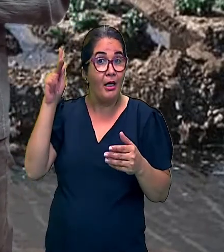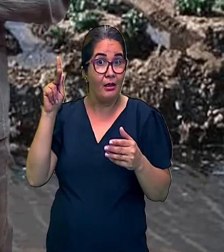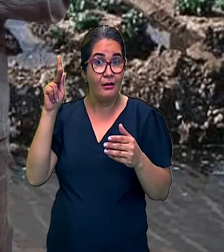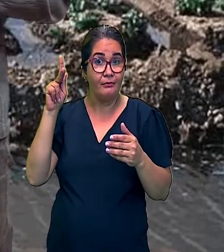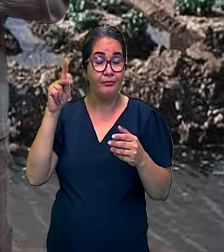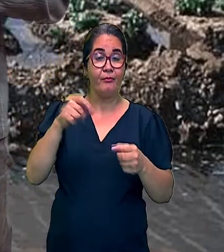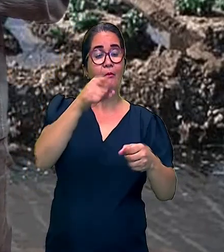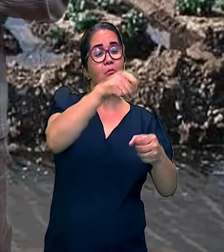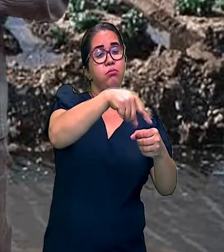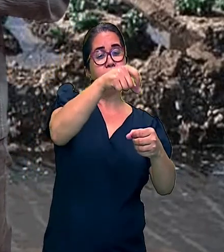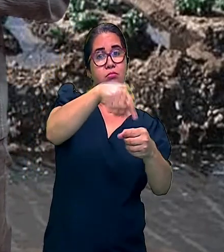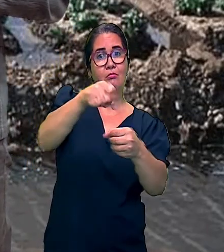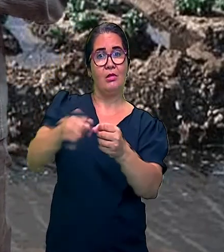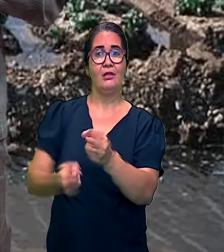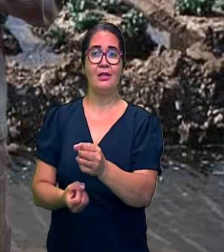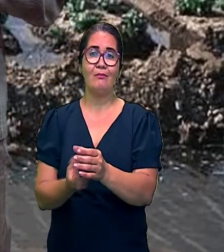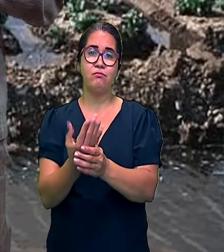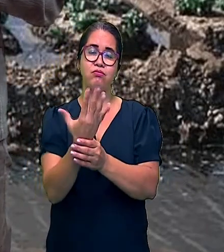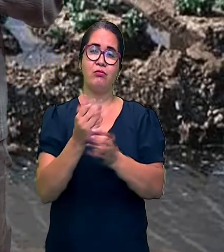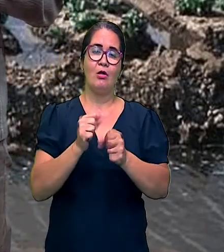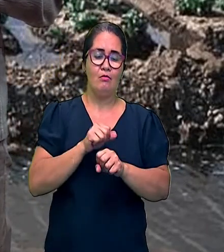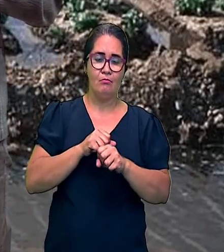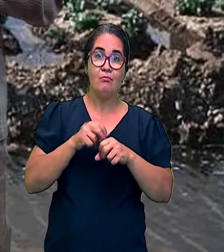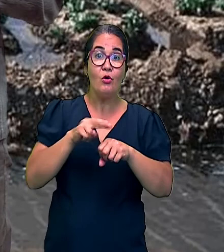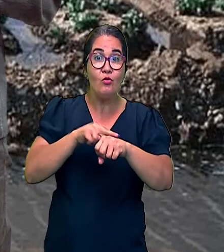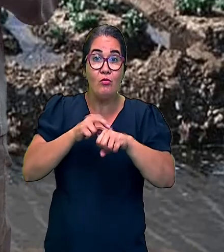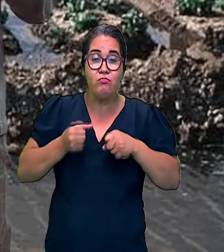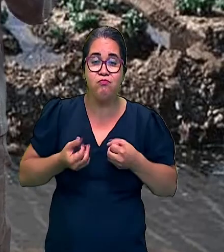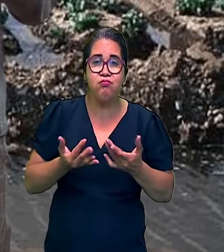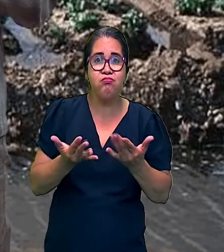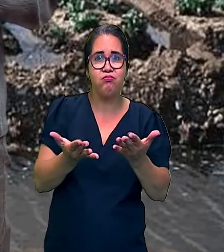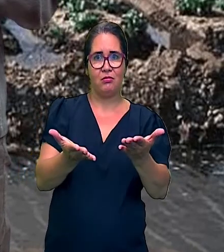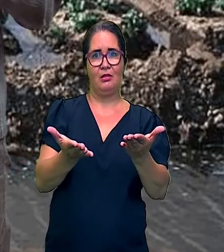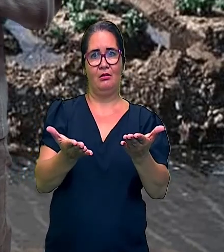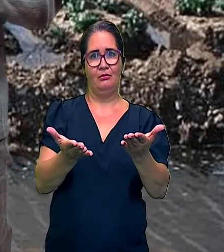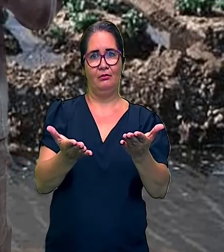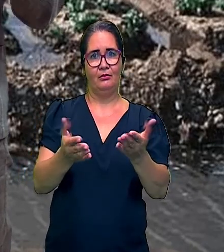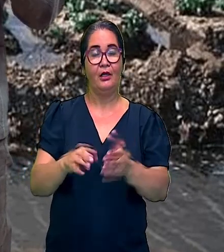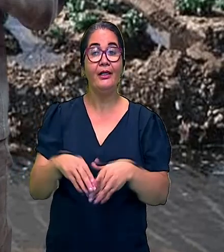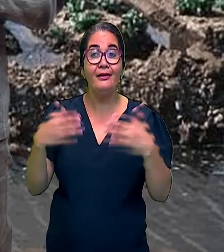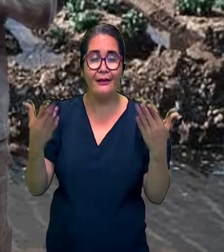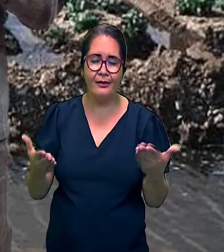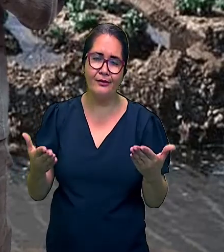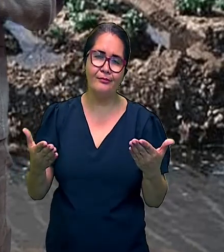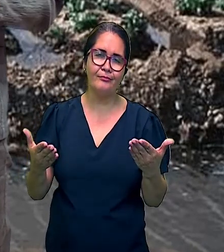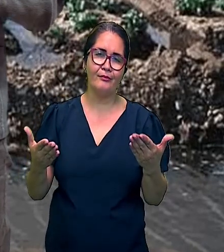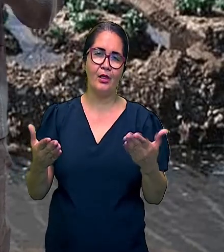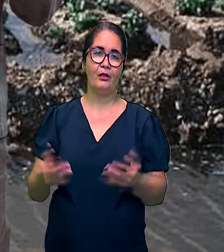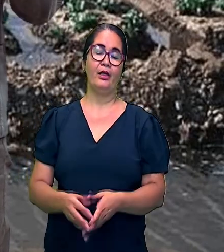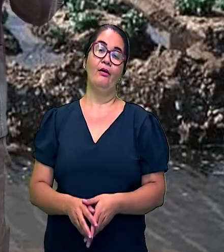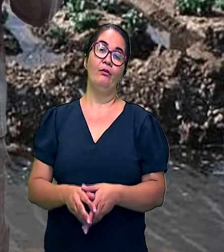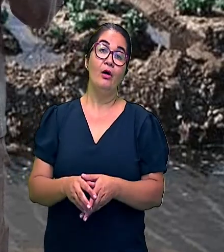Um adendo aqui na nossa aula, puxando para o nosso presente. O mesmo modo de vida que